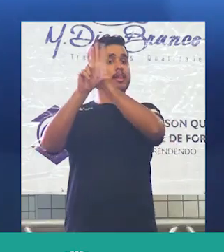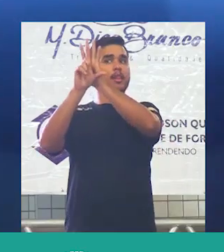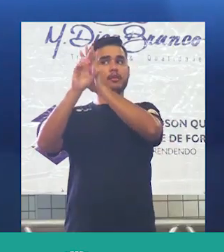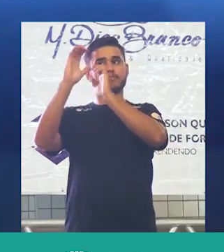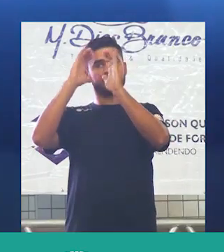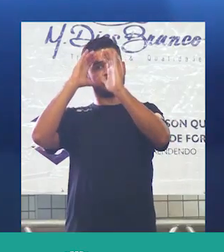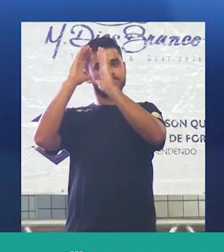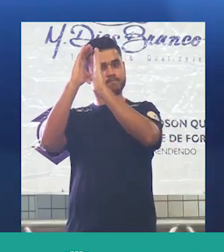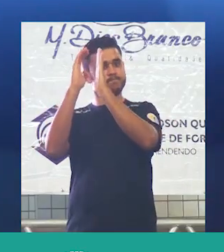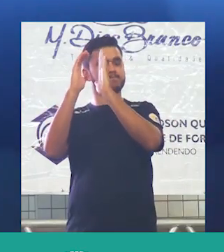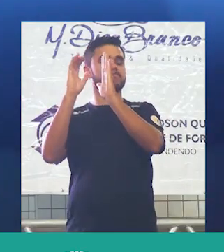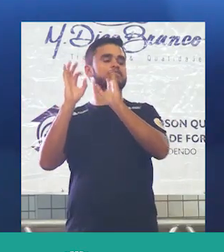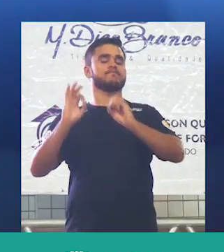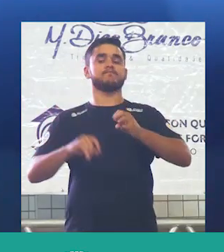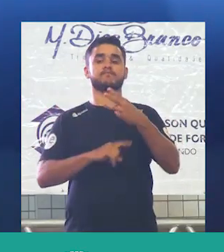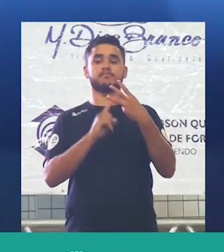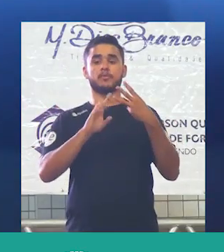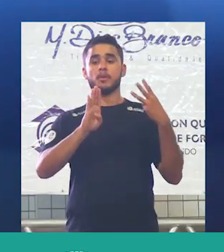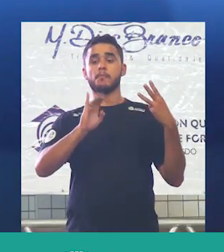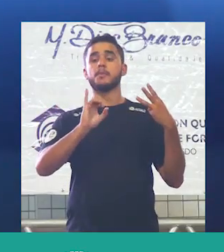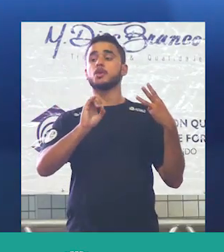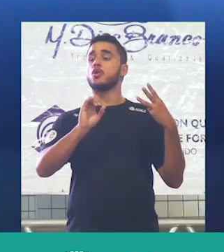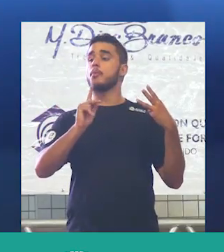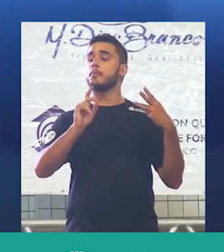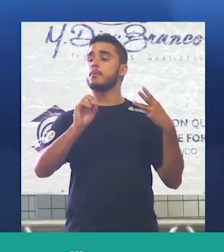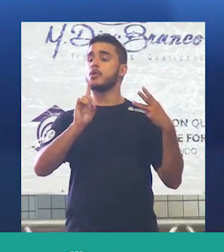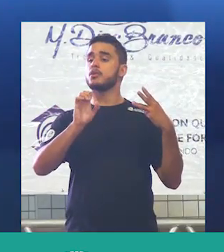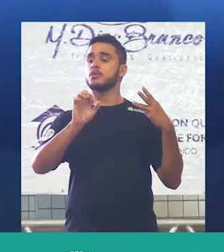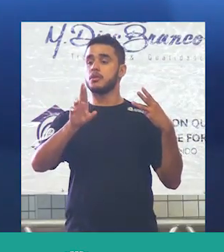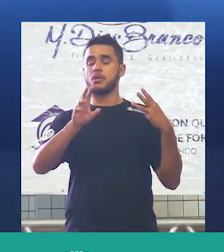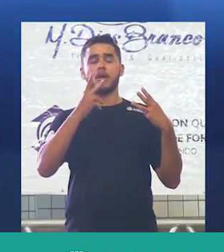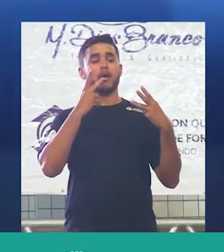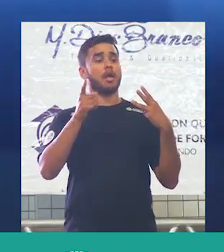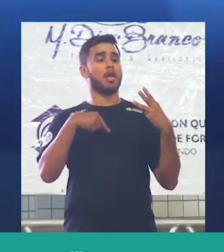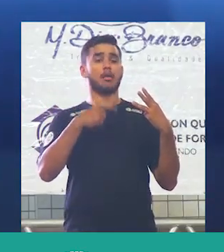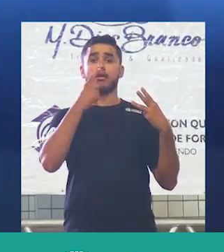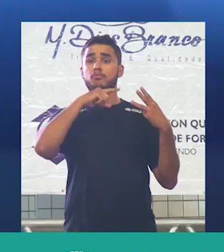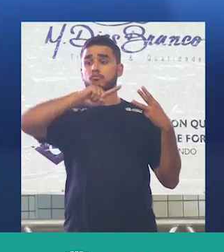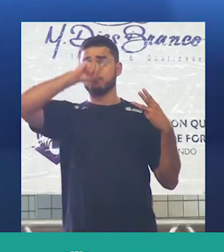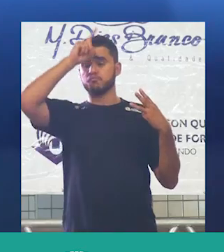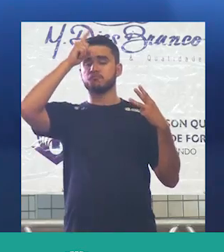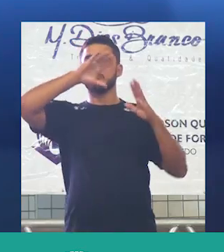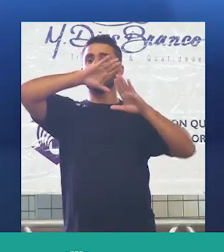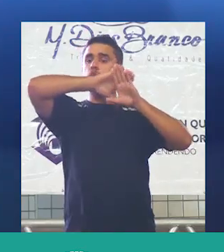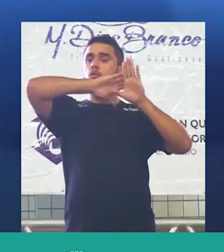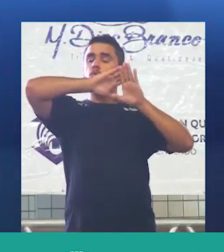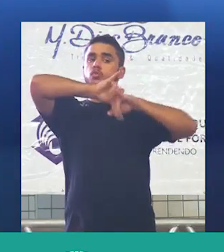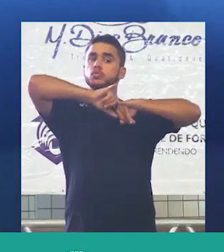lei, que age sobre o indivíduo. E o biopoder. E o biopoder é o poder de uma ideia